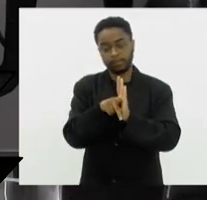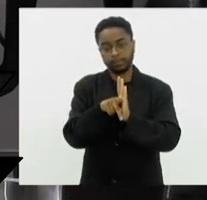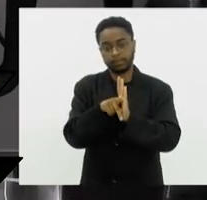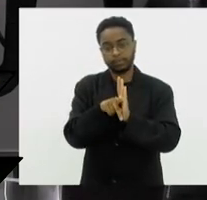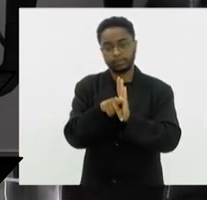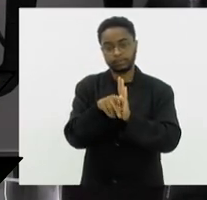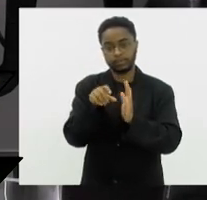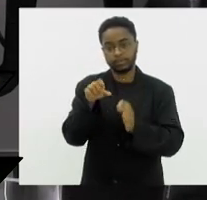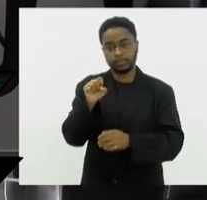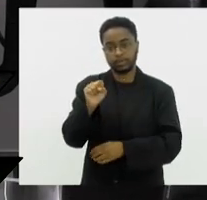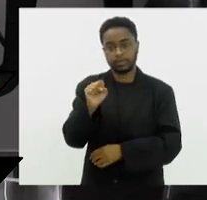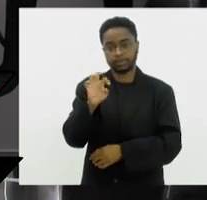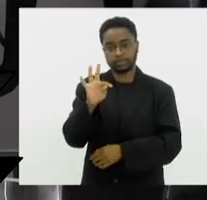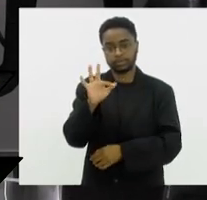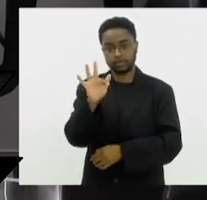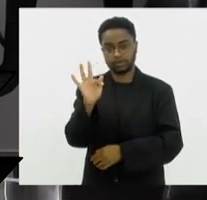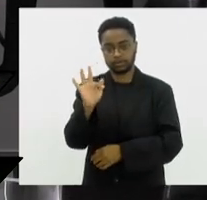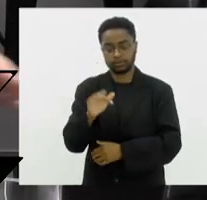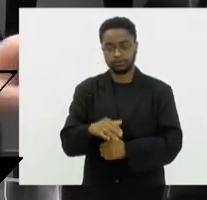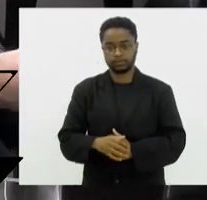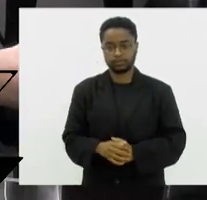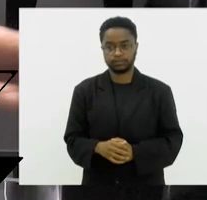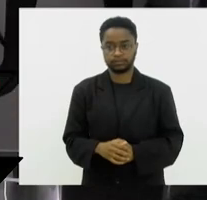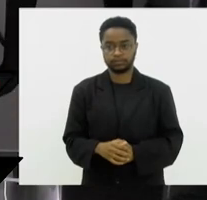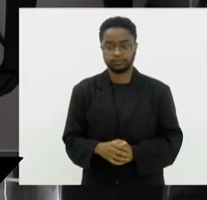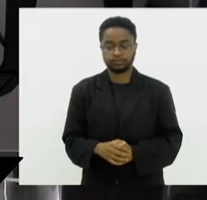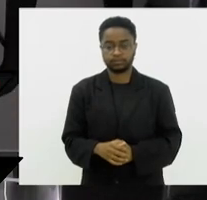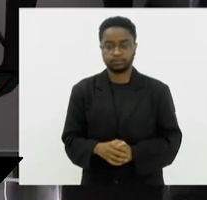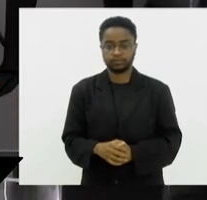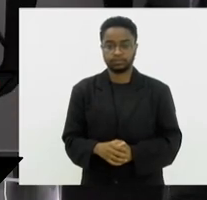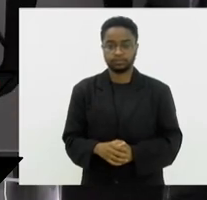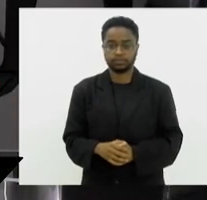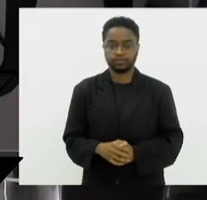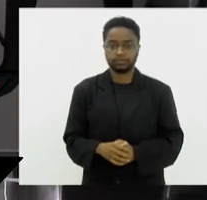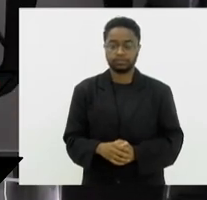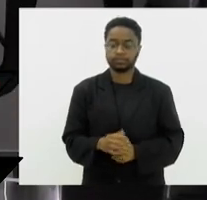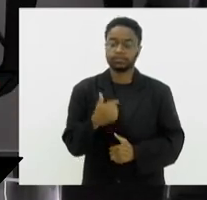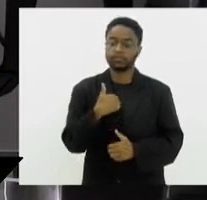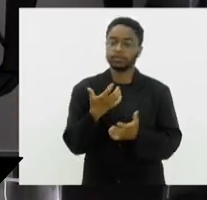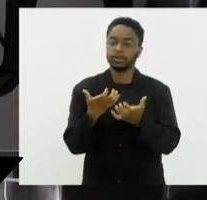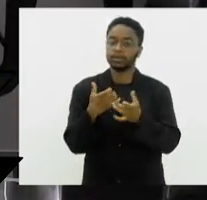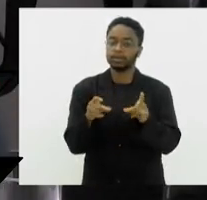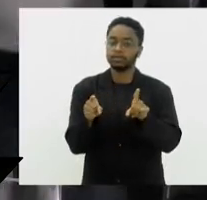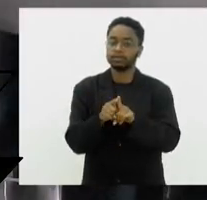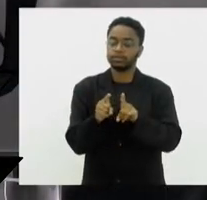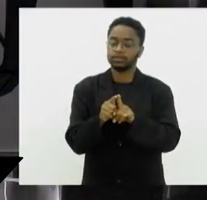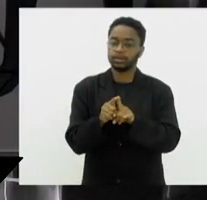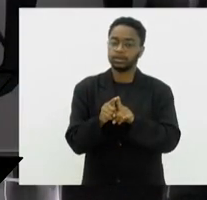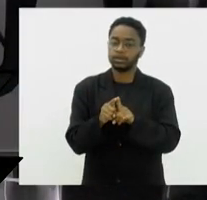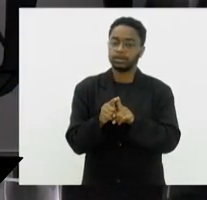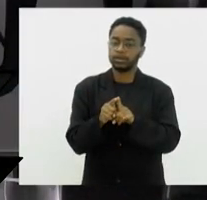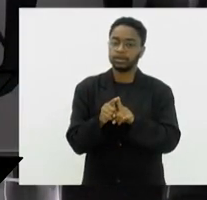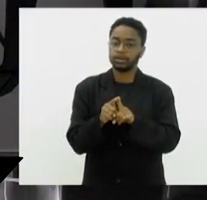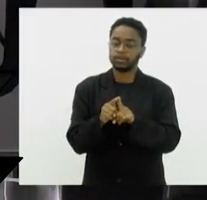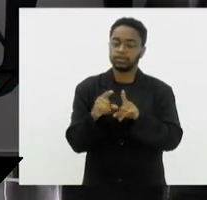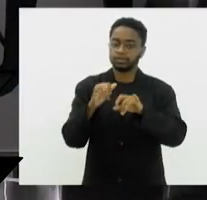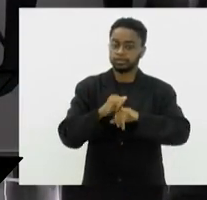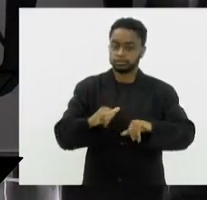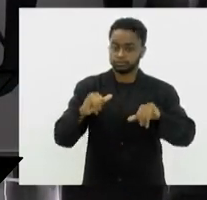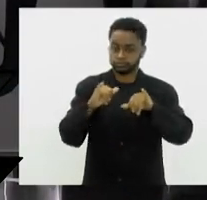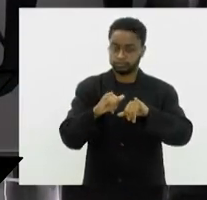do Supremo Tribunal Federal. E eu queria só observar é que